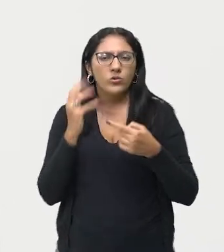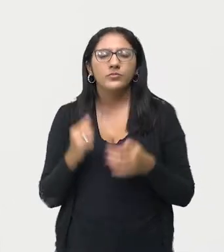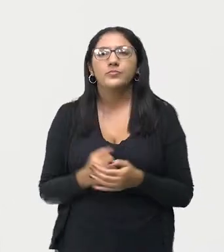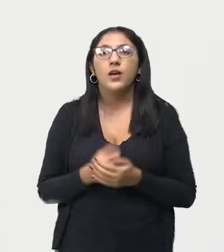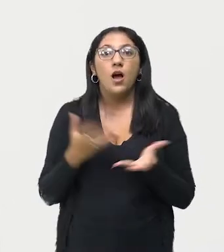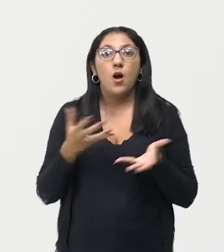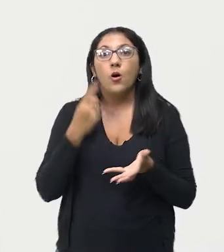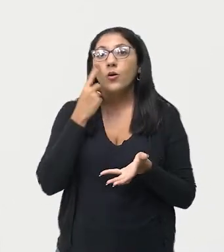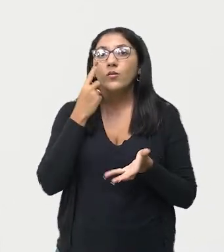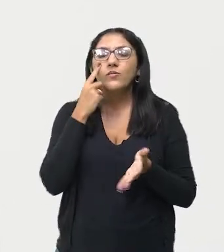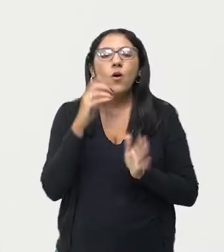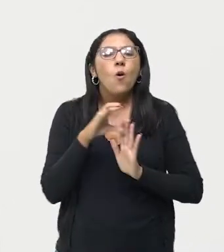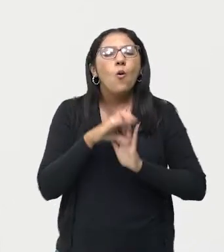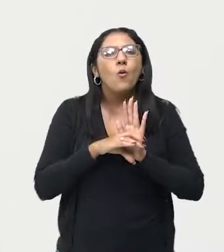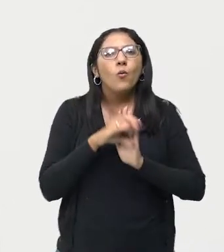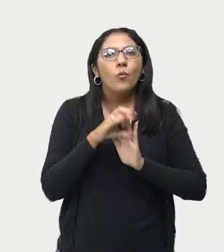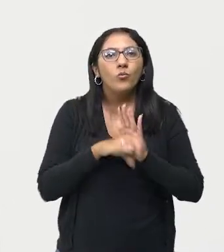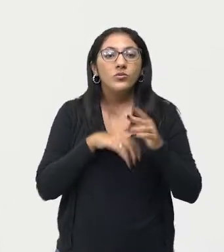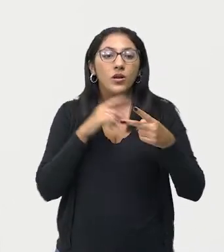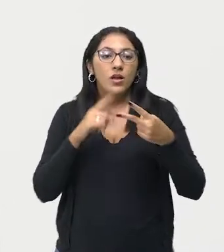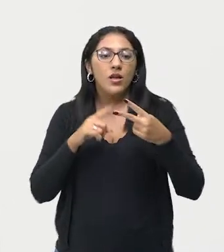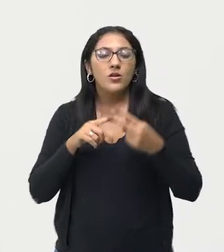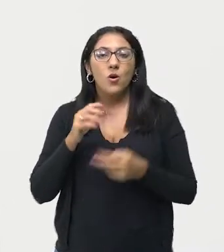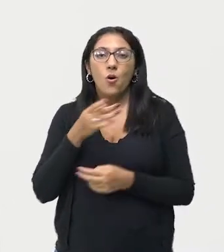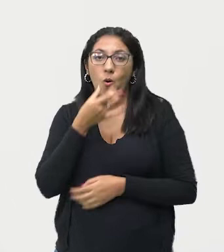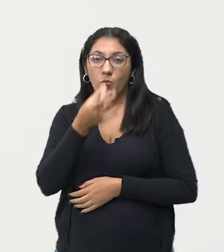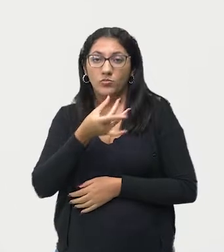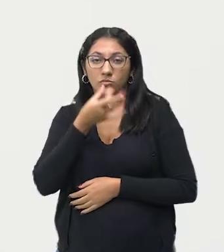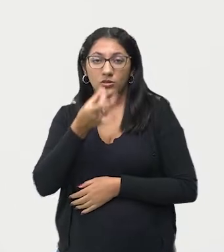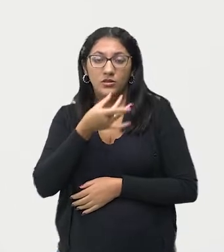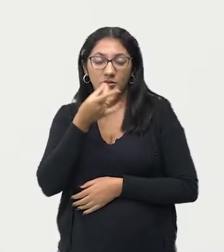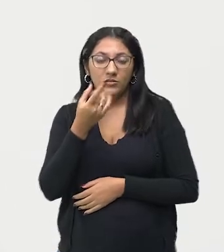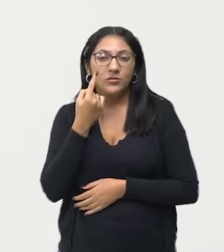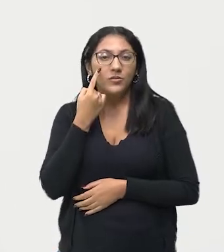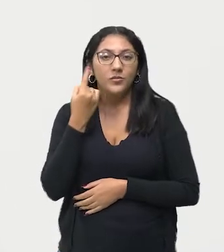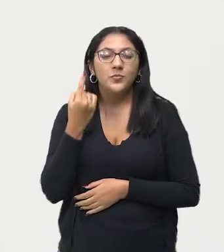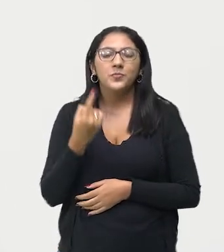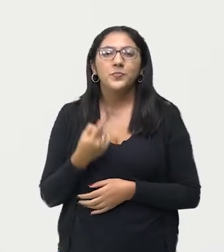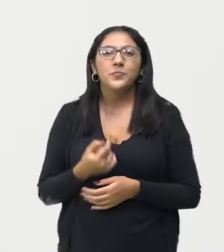vamos agora ao conceito de opinião? Vamos lá.